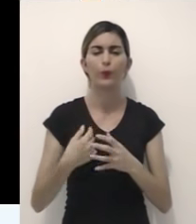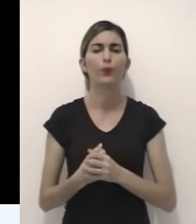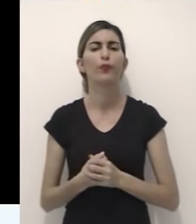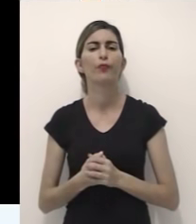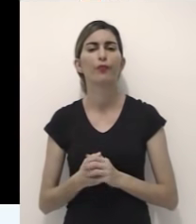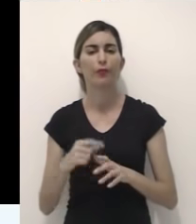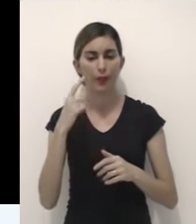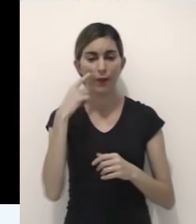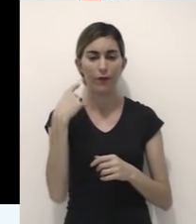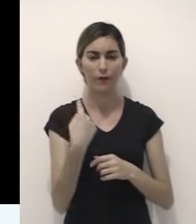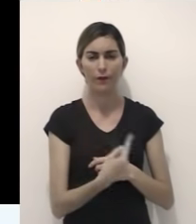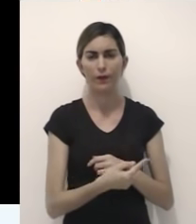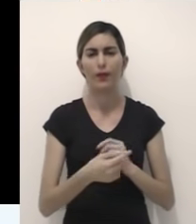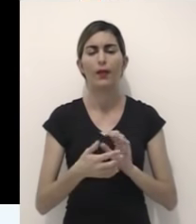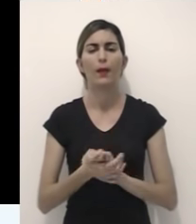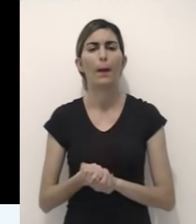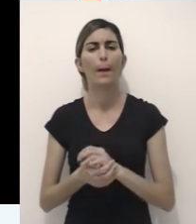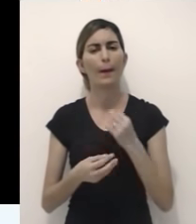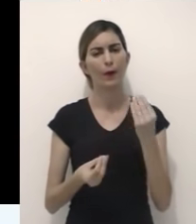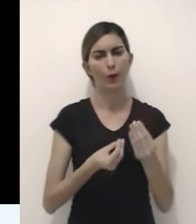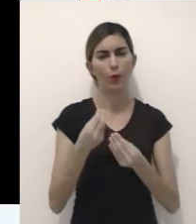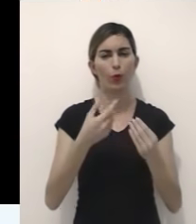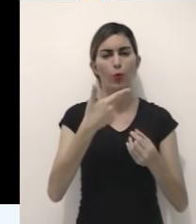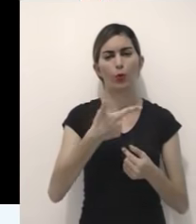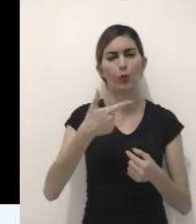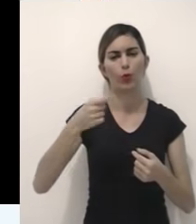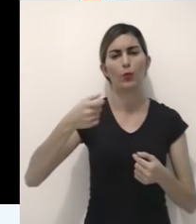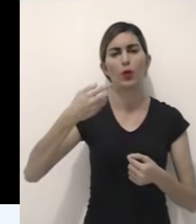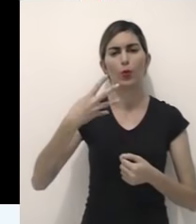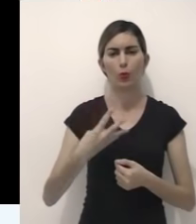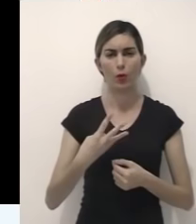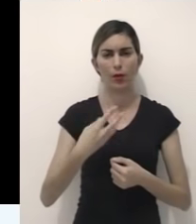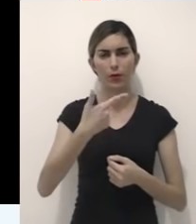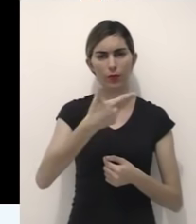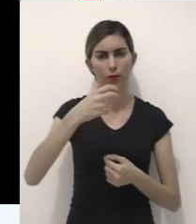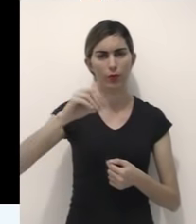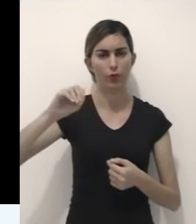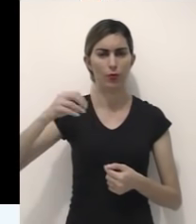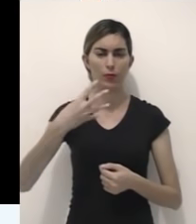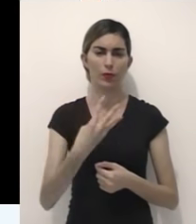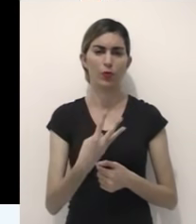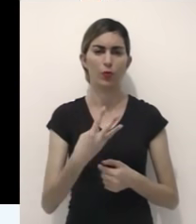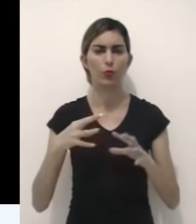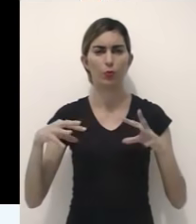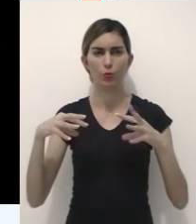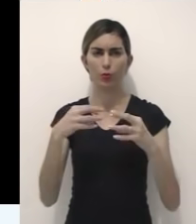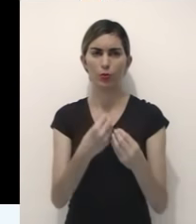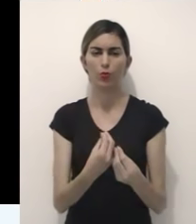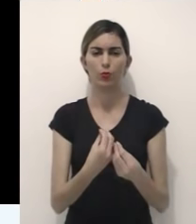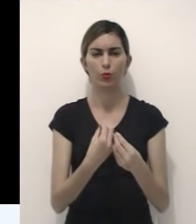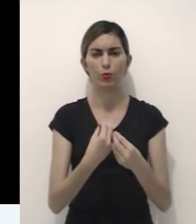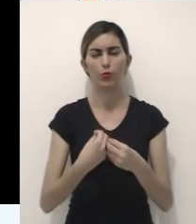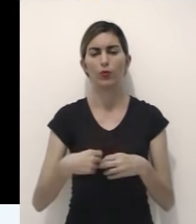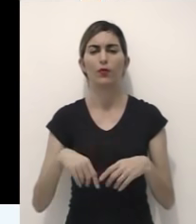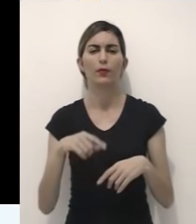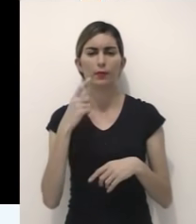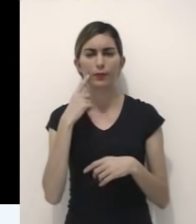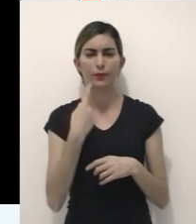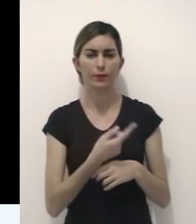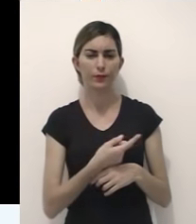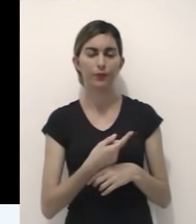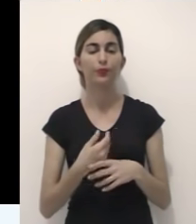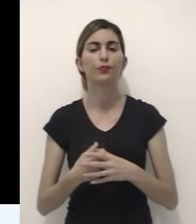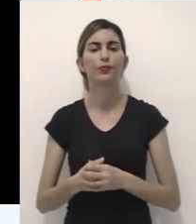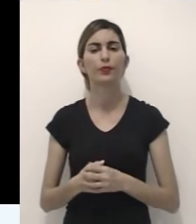uma sequência do eclipse lunar de 2004. O eclipse lunar total de 28